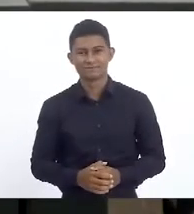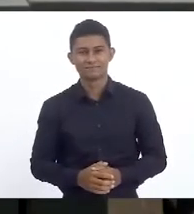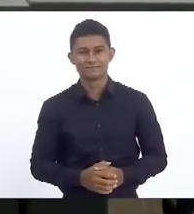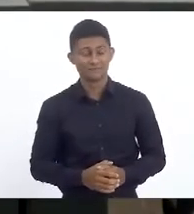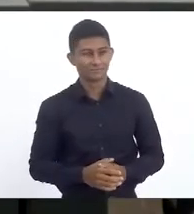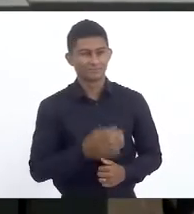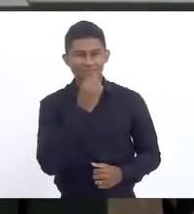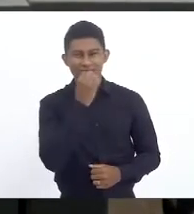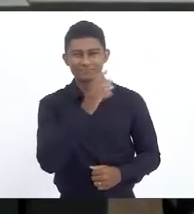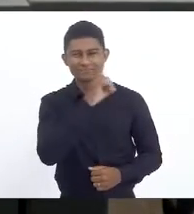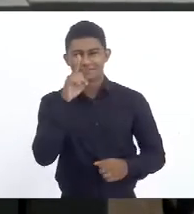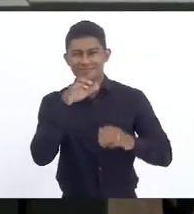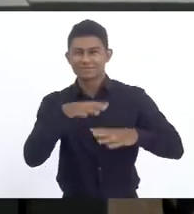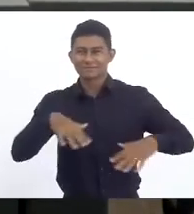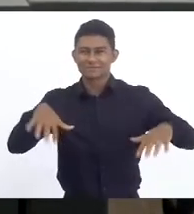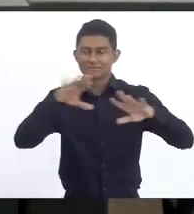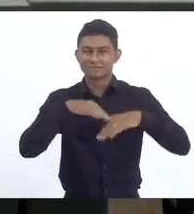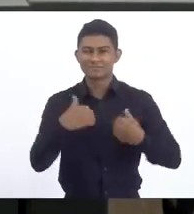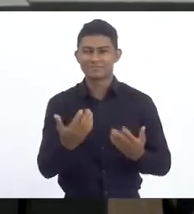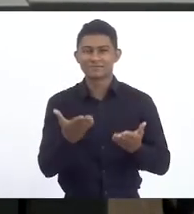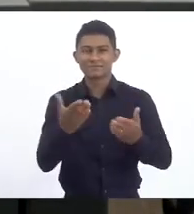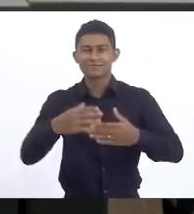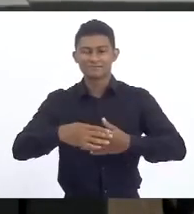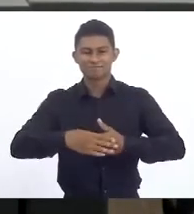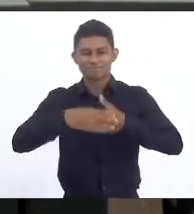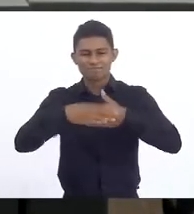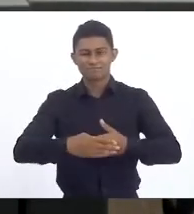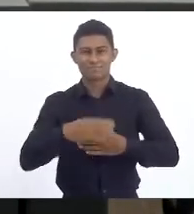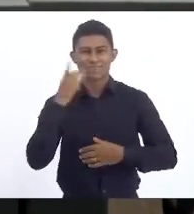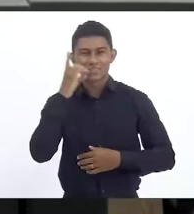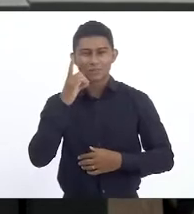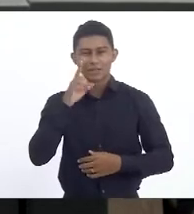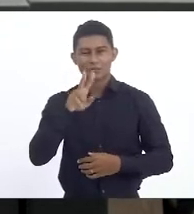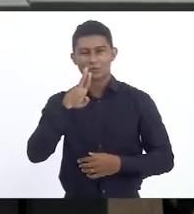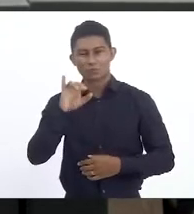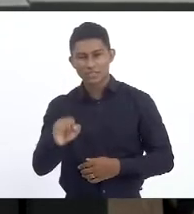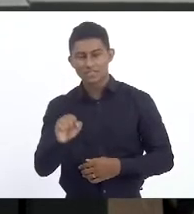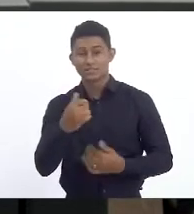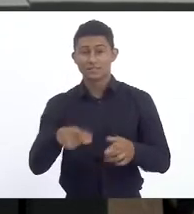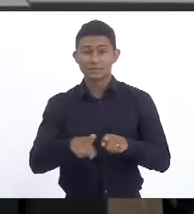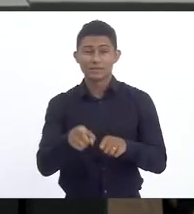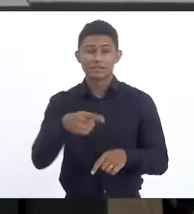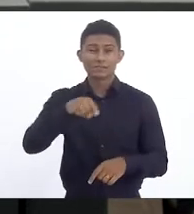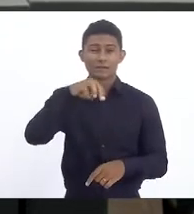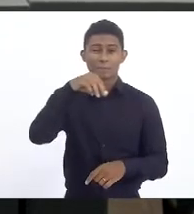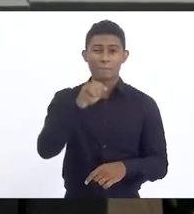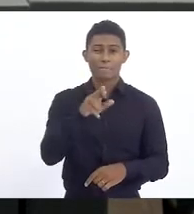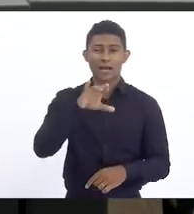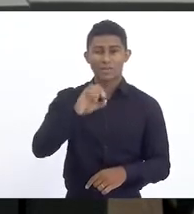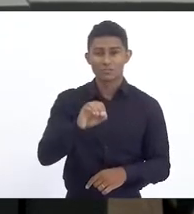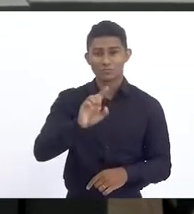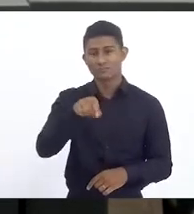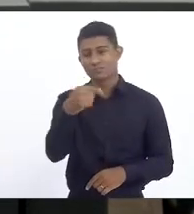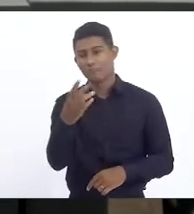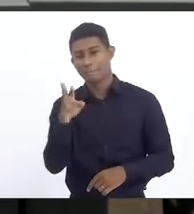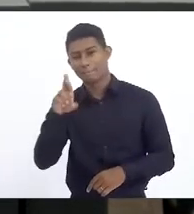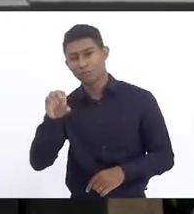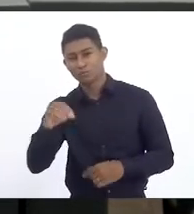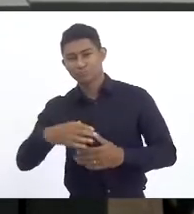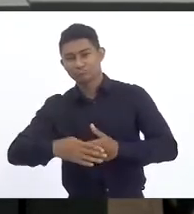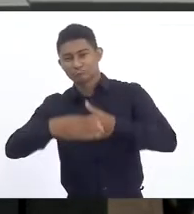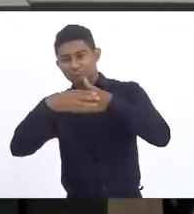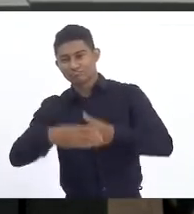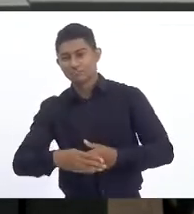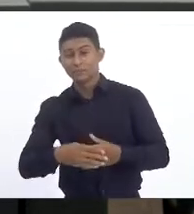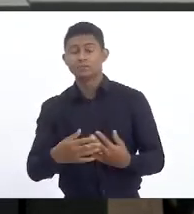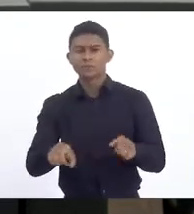Bom dia a todos. Saudar o deputado Luiz Paulo, deputado também Márcio Pacheco pela iniciativa, Bruno Sobral também. Queria